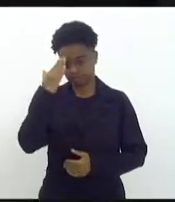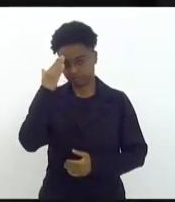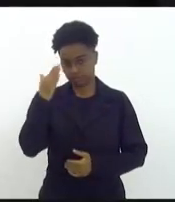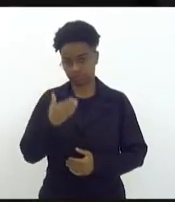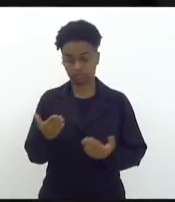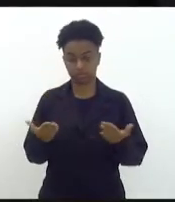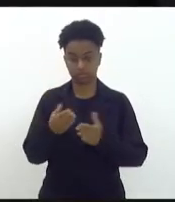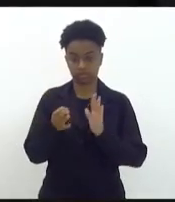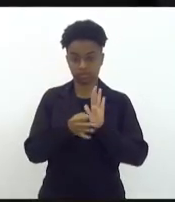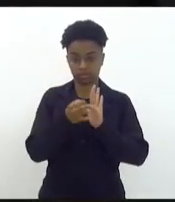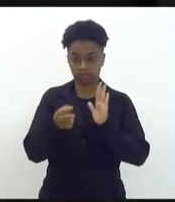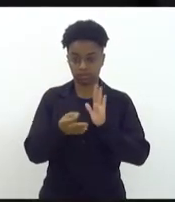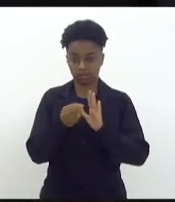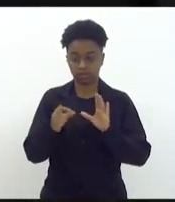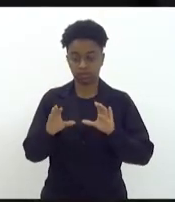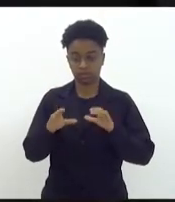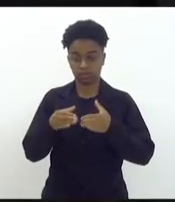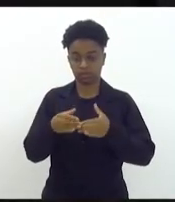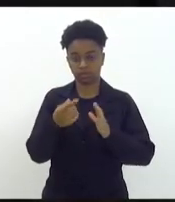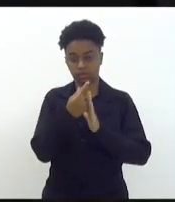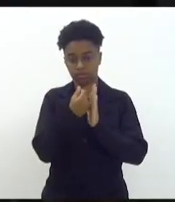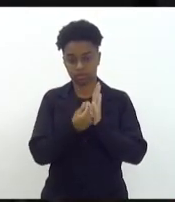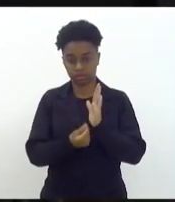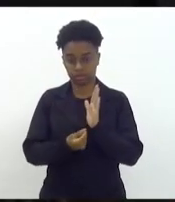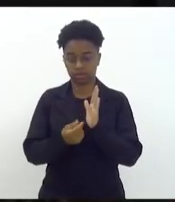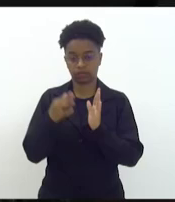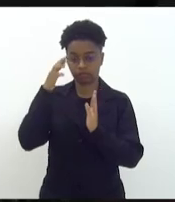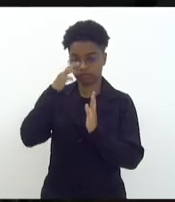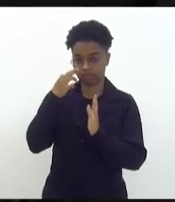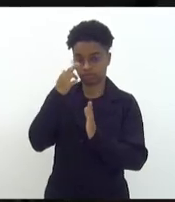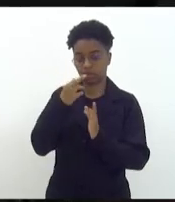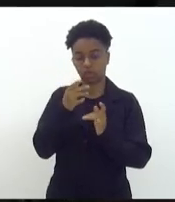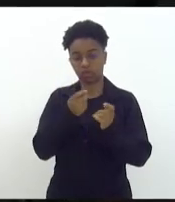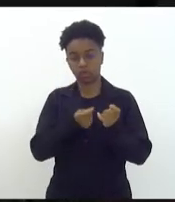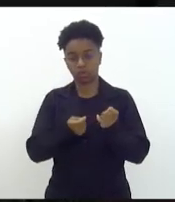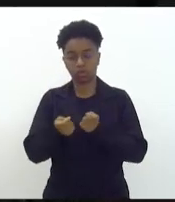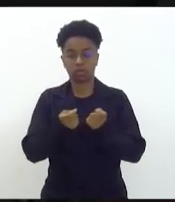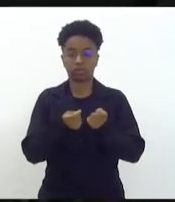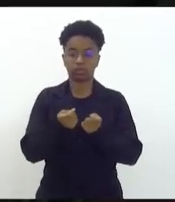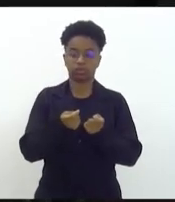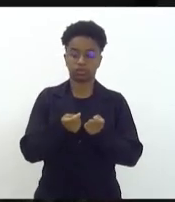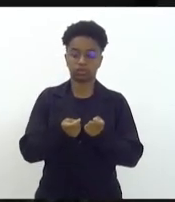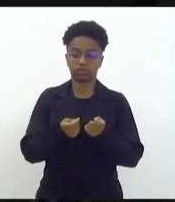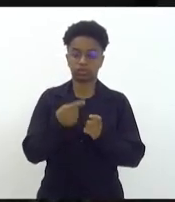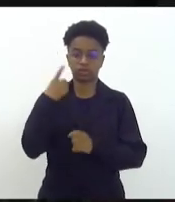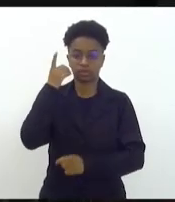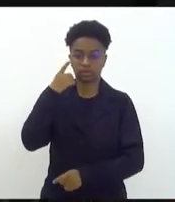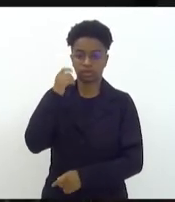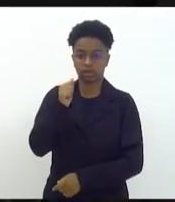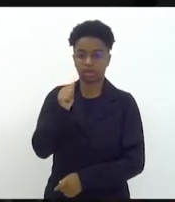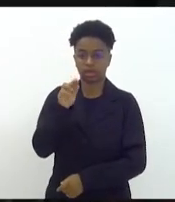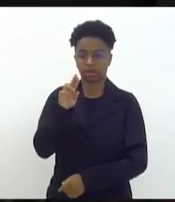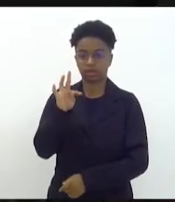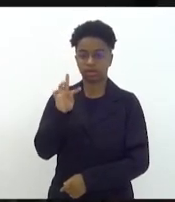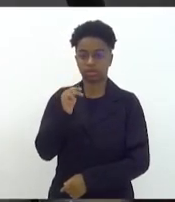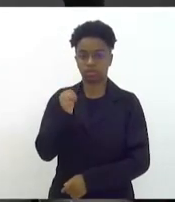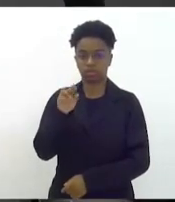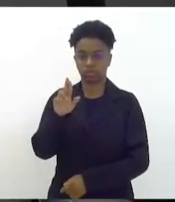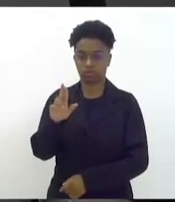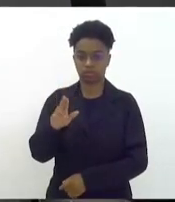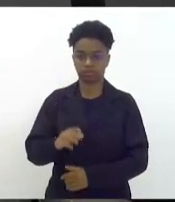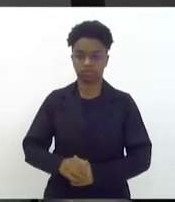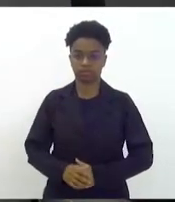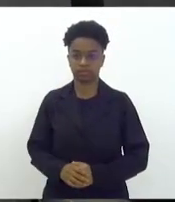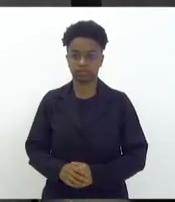para emitir parecer pela comissão de orçamento Finanças fiscalização financeira o controle Deputado Arthur Monteiro